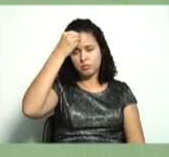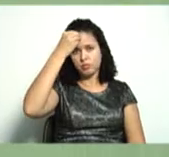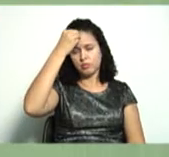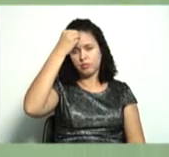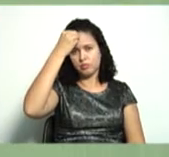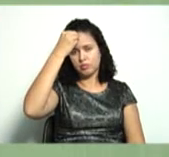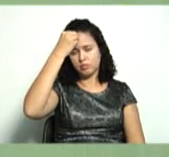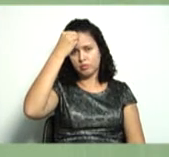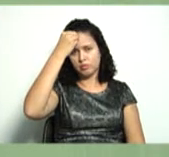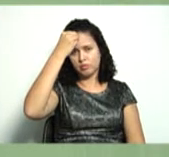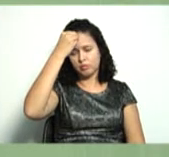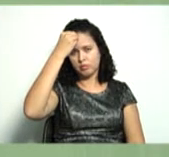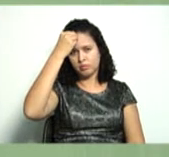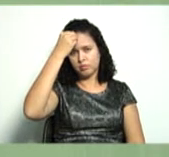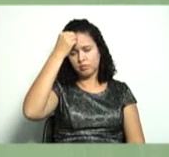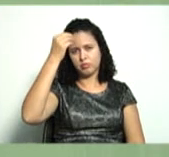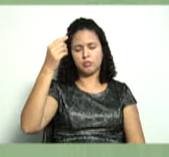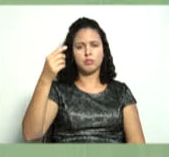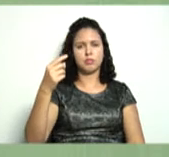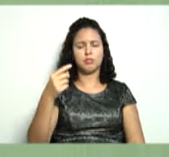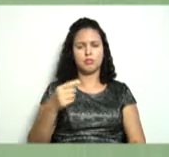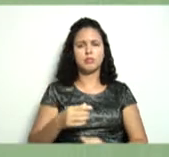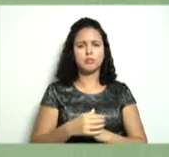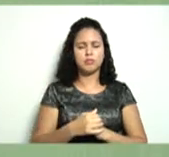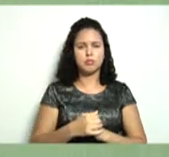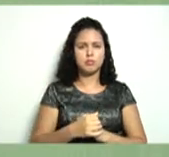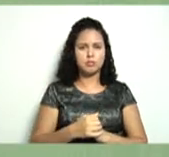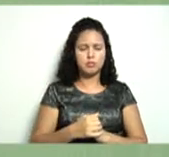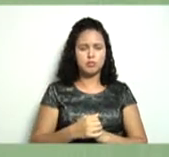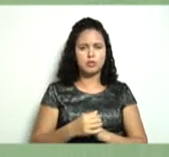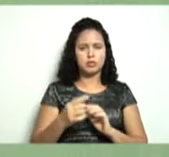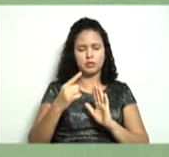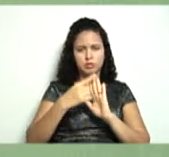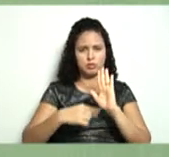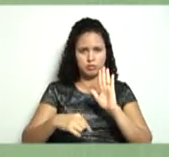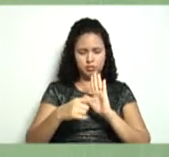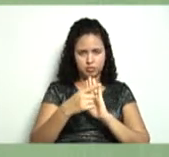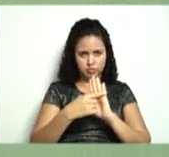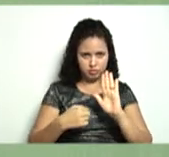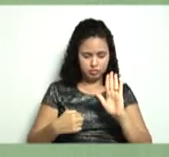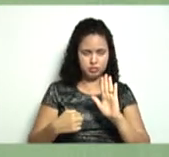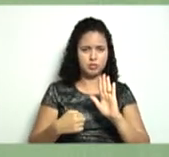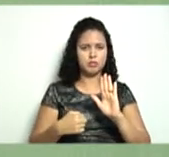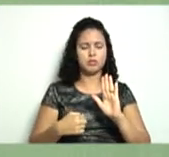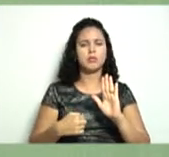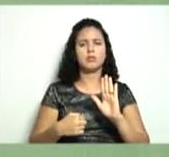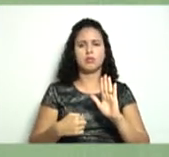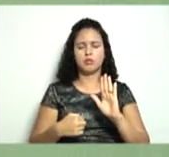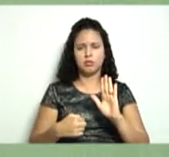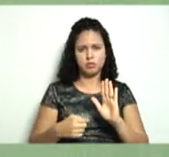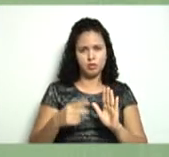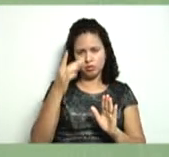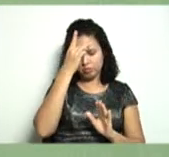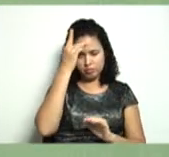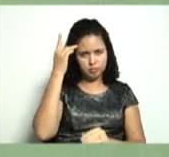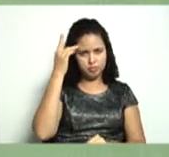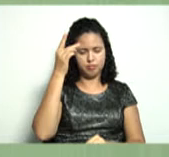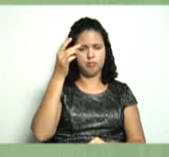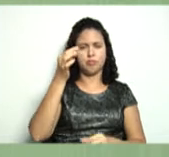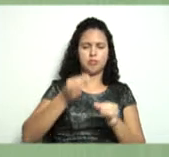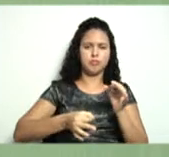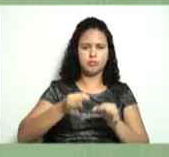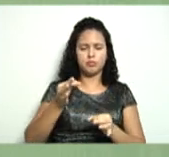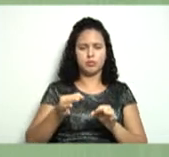Por dissolução da pessoa jurídica. Um minuto. A exclusão do associado será feita. Por dissolução da pessoa jurídica,